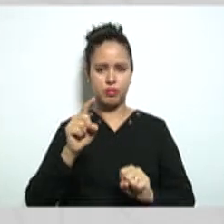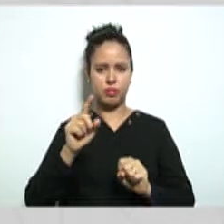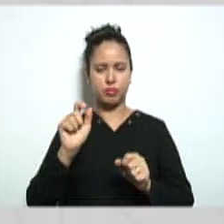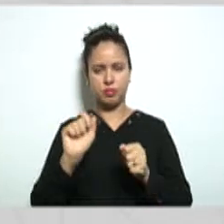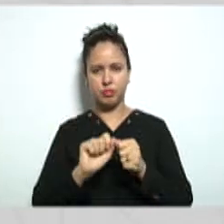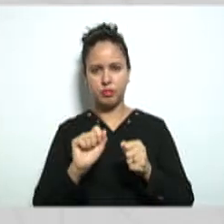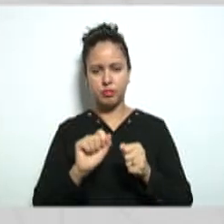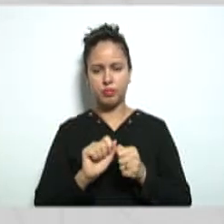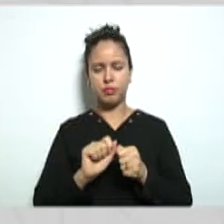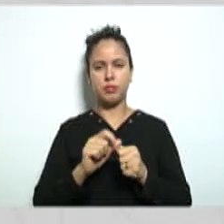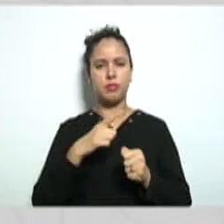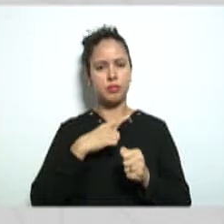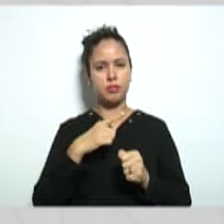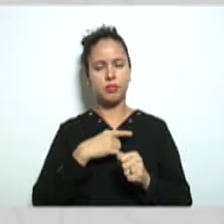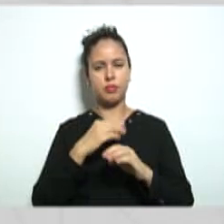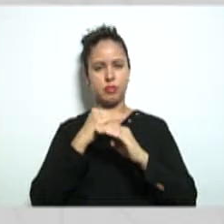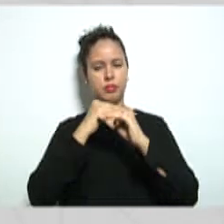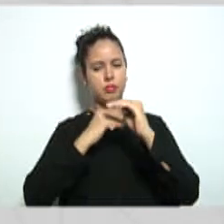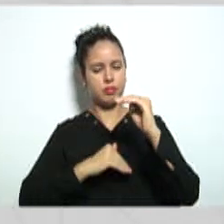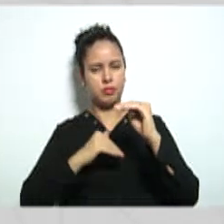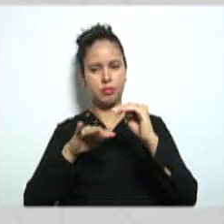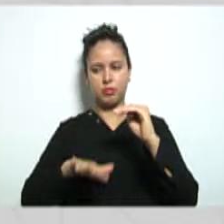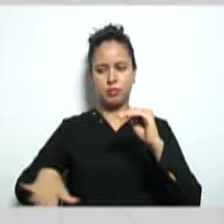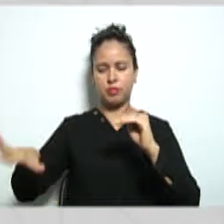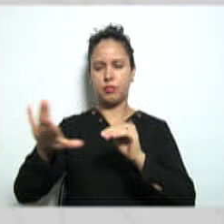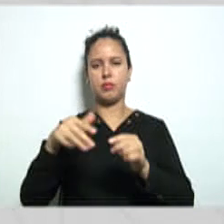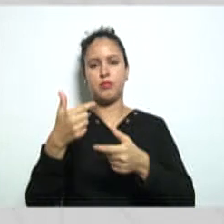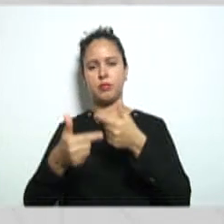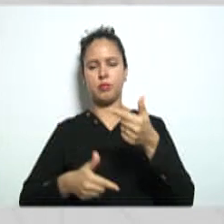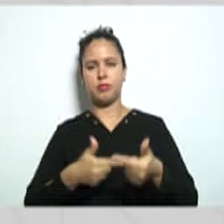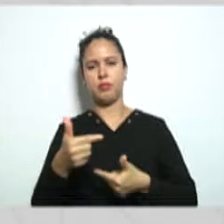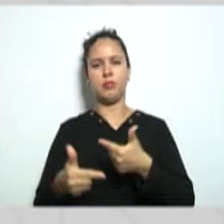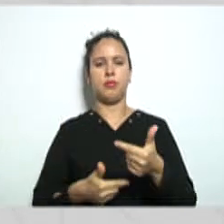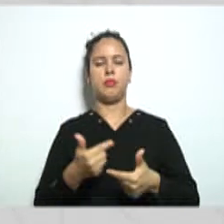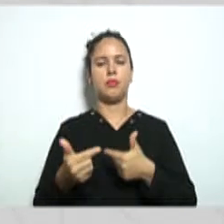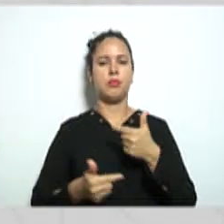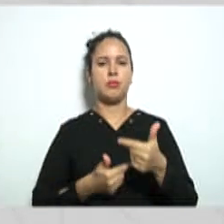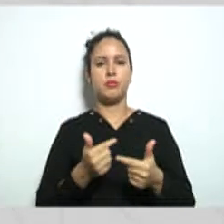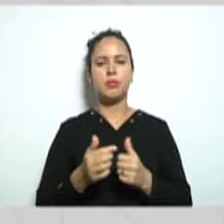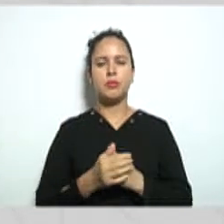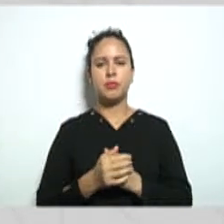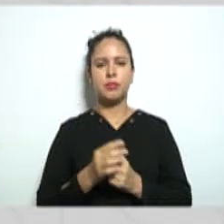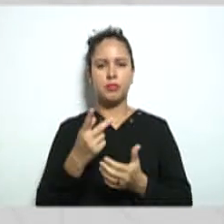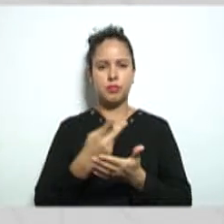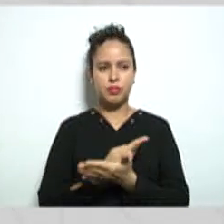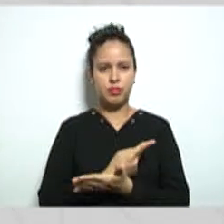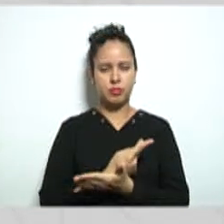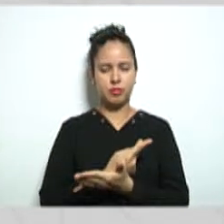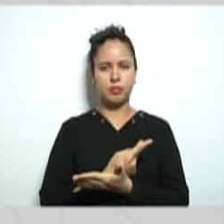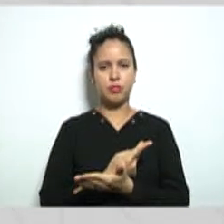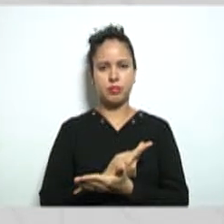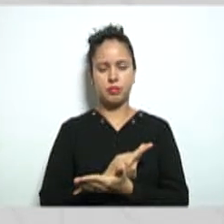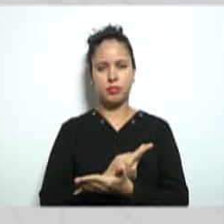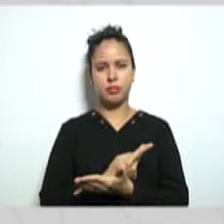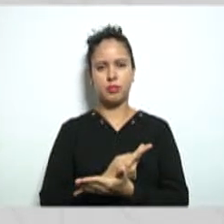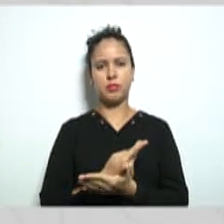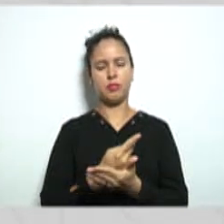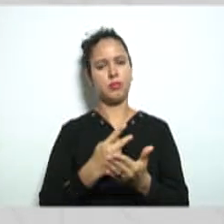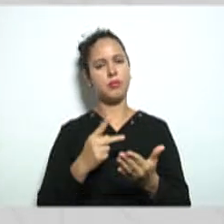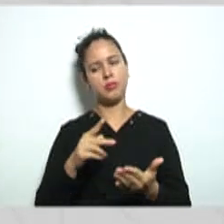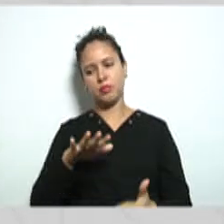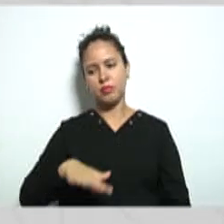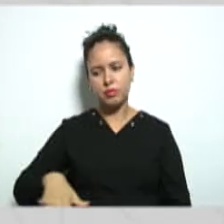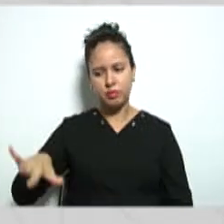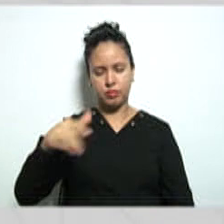muitas desigualdades no mercado de trabalho. As desigualdades acontecem de forma que o mercado de trabalho é